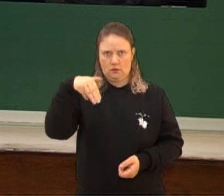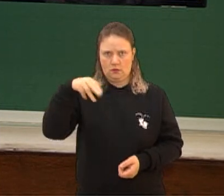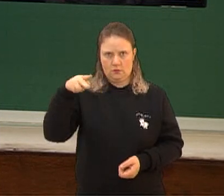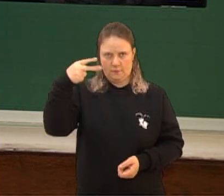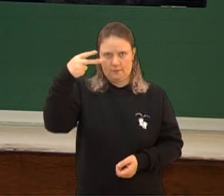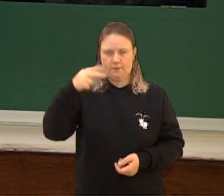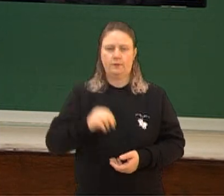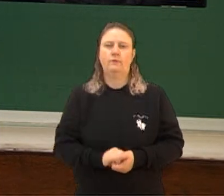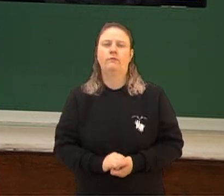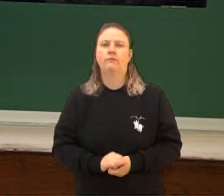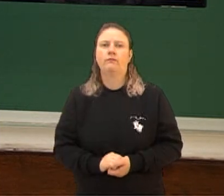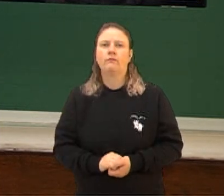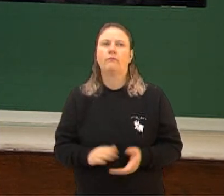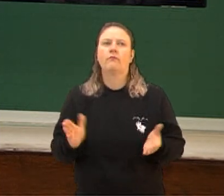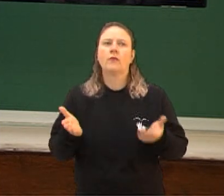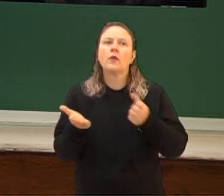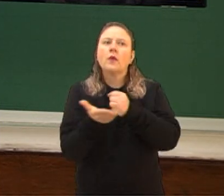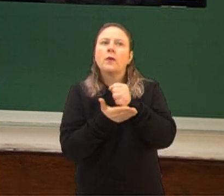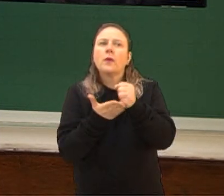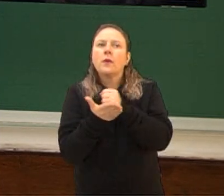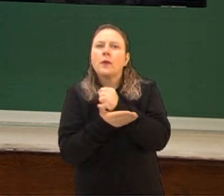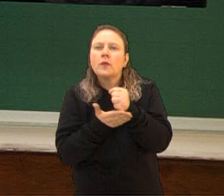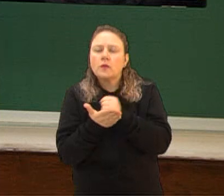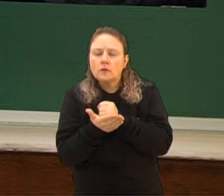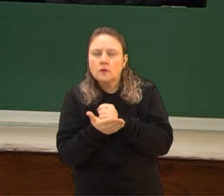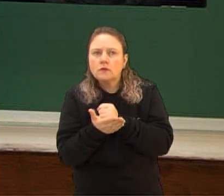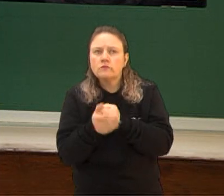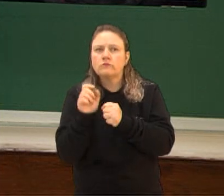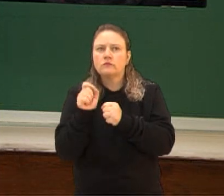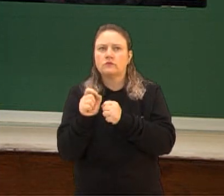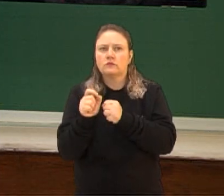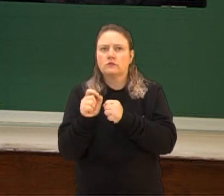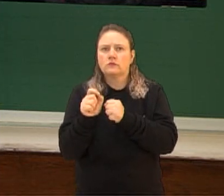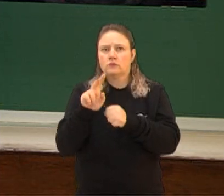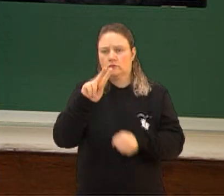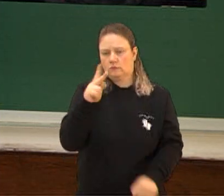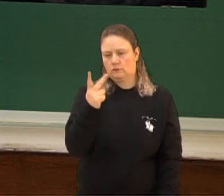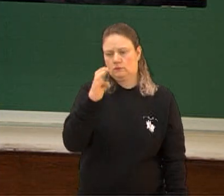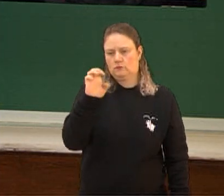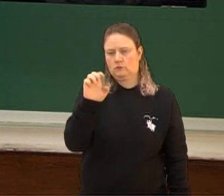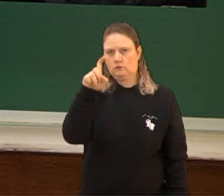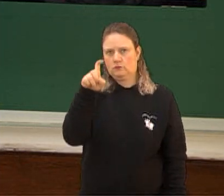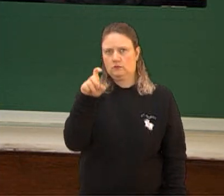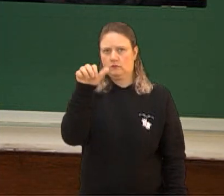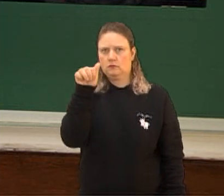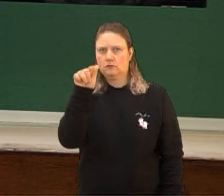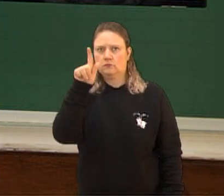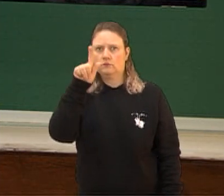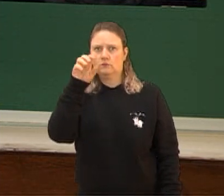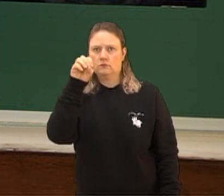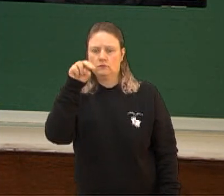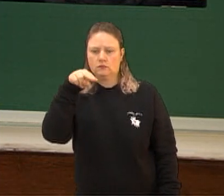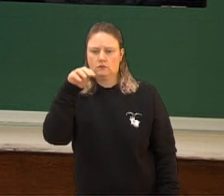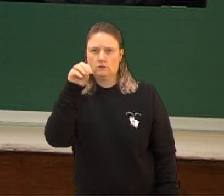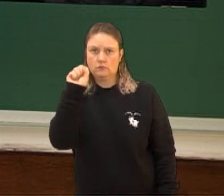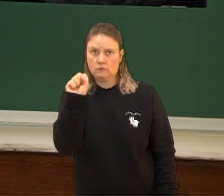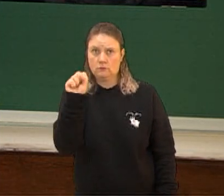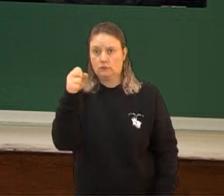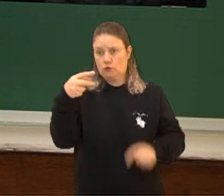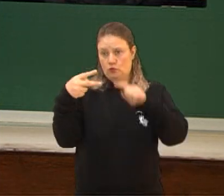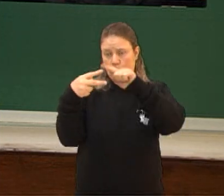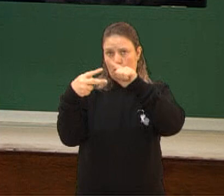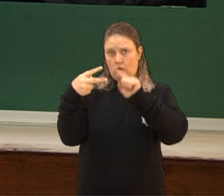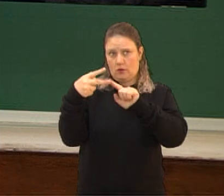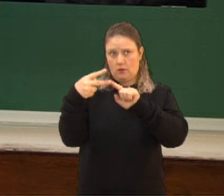para. Base. A base são hexágonos, correto? São 2 hexágonos. Cálculo